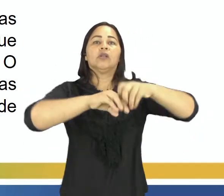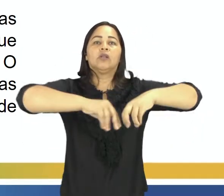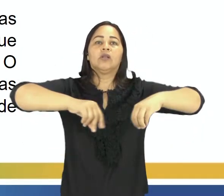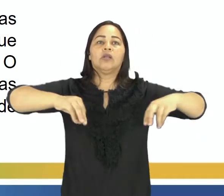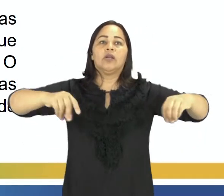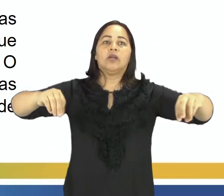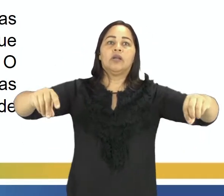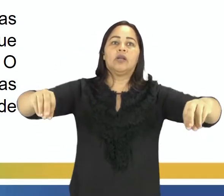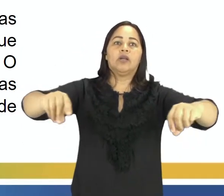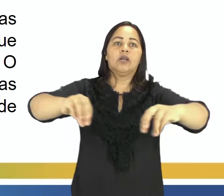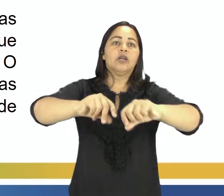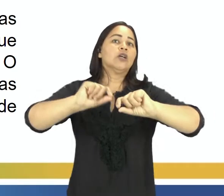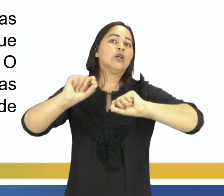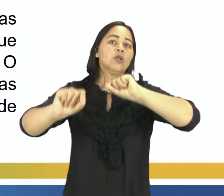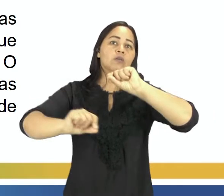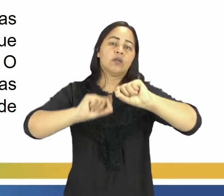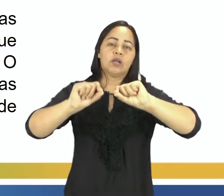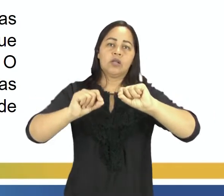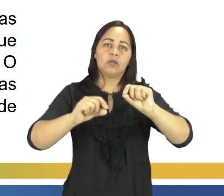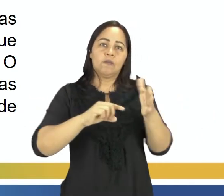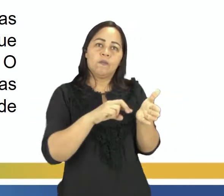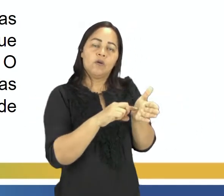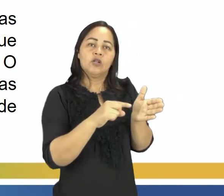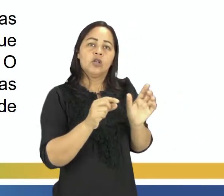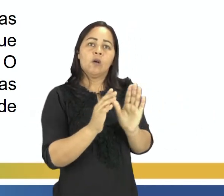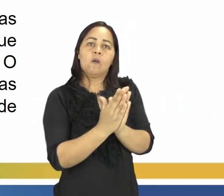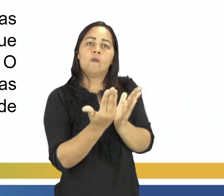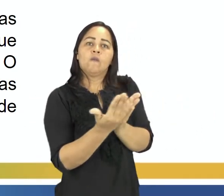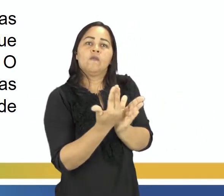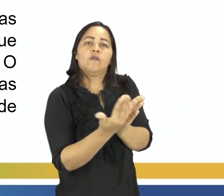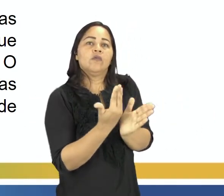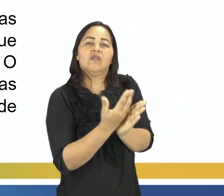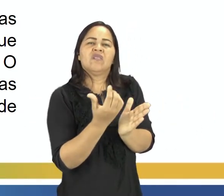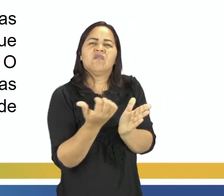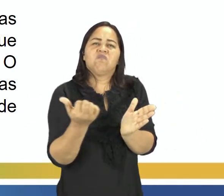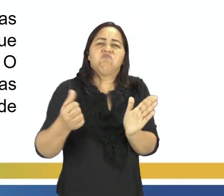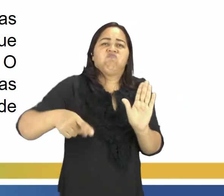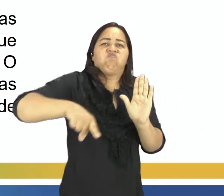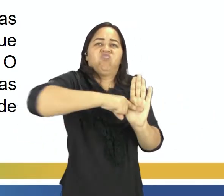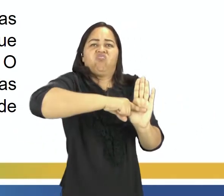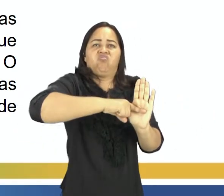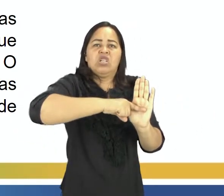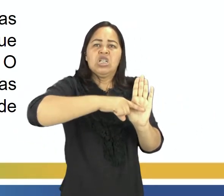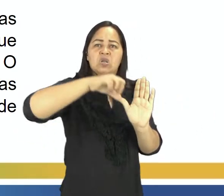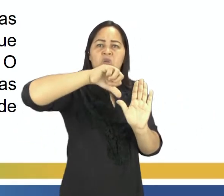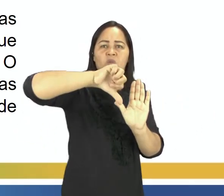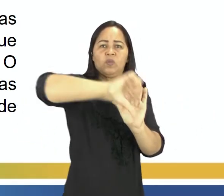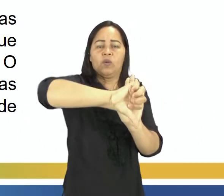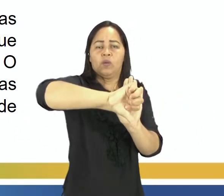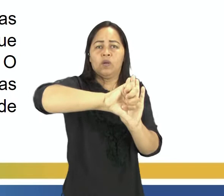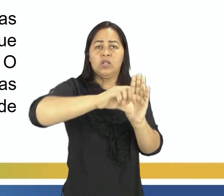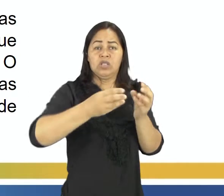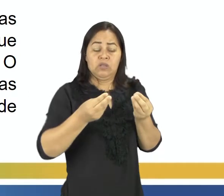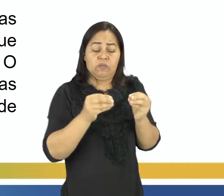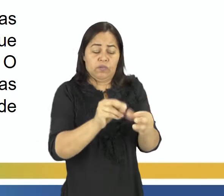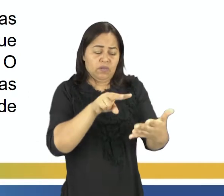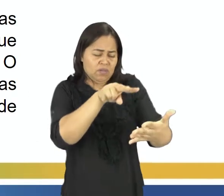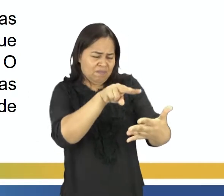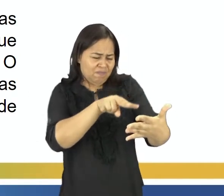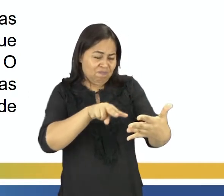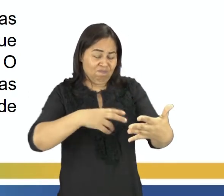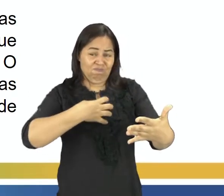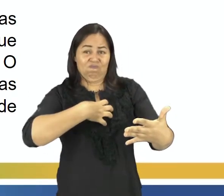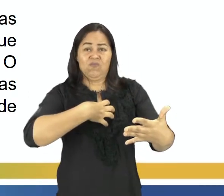próprios do surrealismo. O tom do livro é de profundo pessimismo, em torno de temas como ruína, desintegração